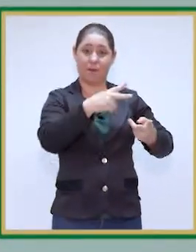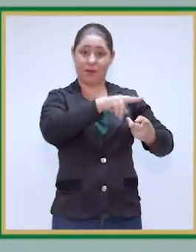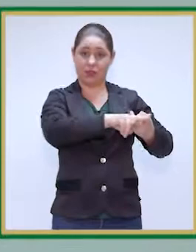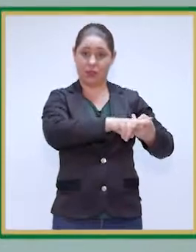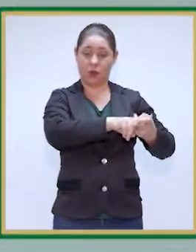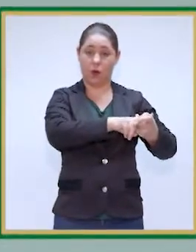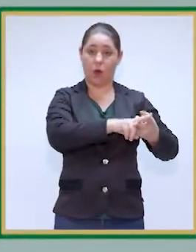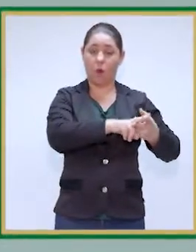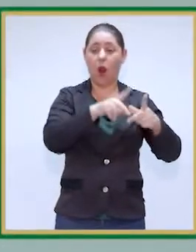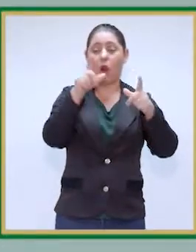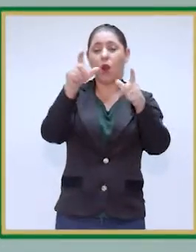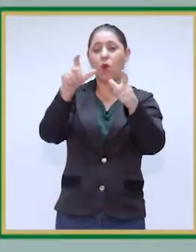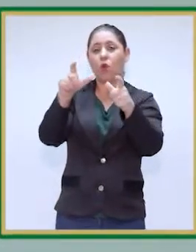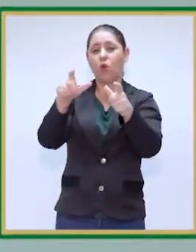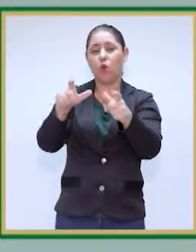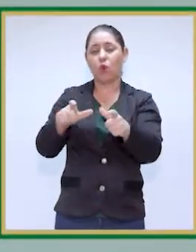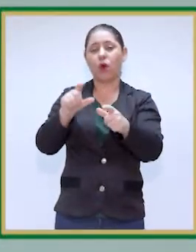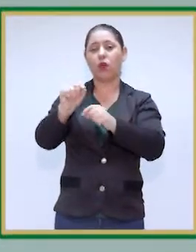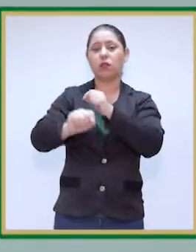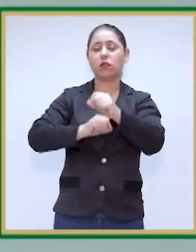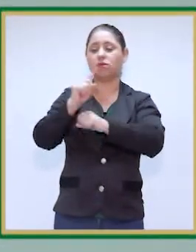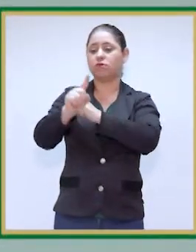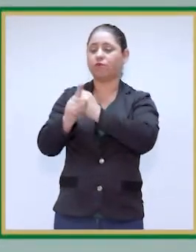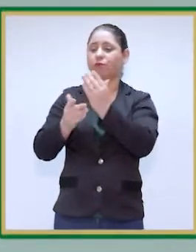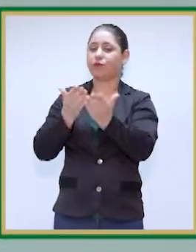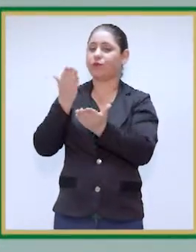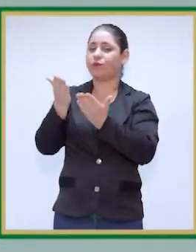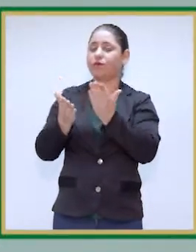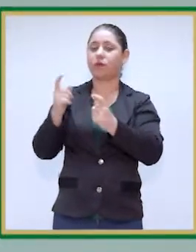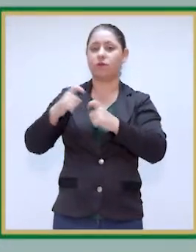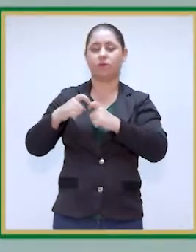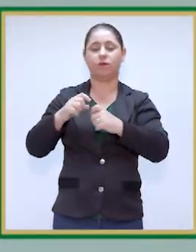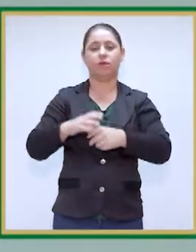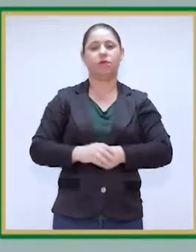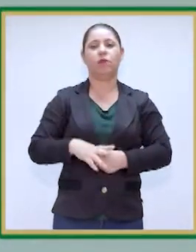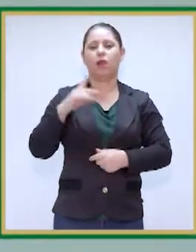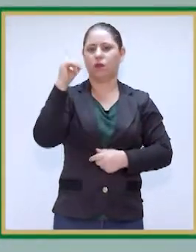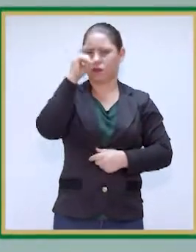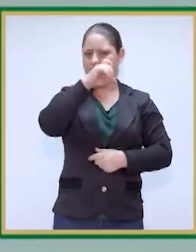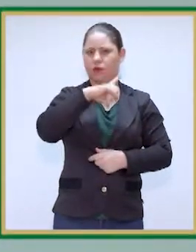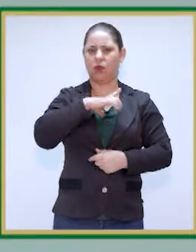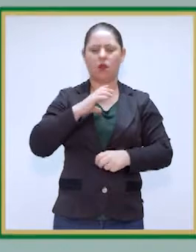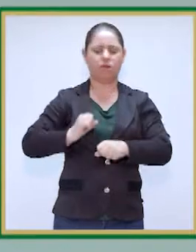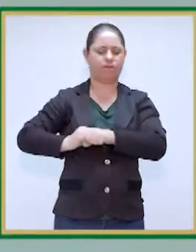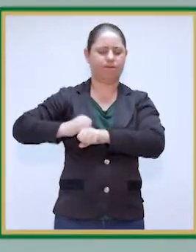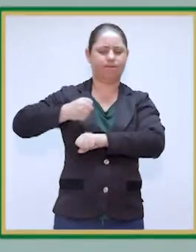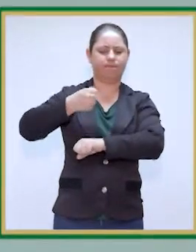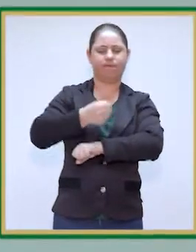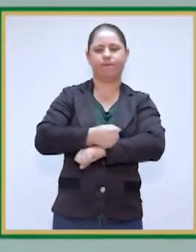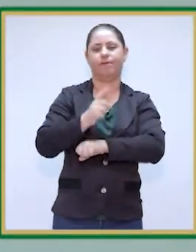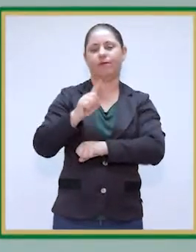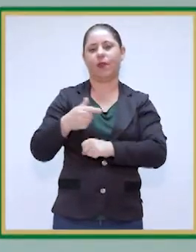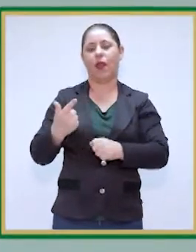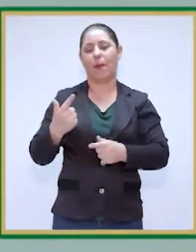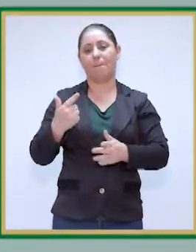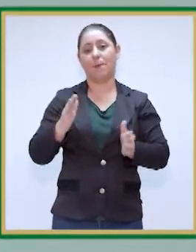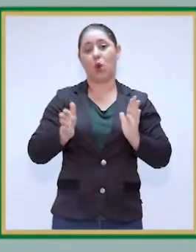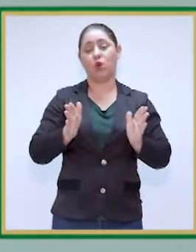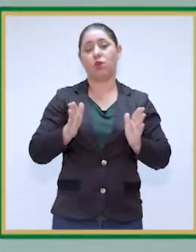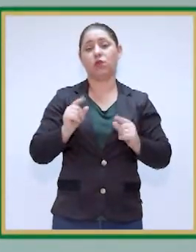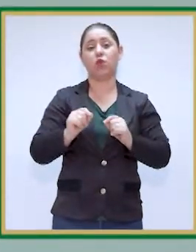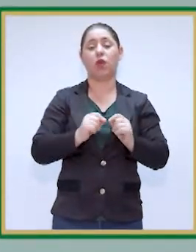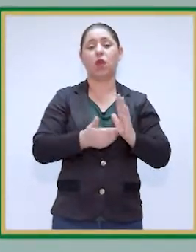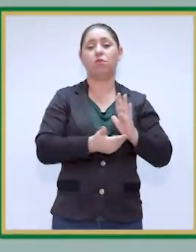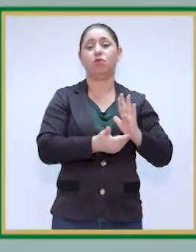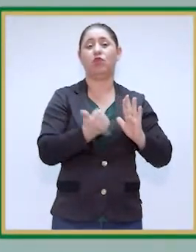prisional para entrar no ambiente terapêutico. As dificuldades que a gente tem enfrentado nesse processo